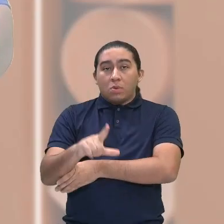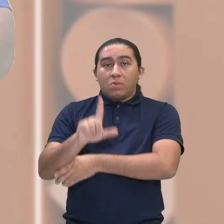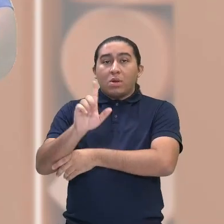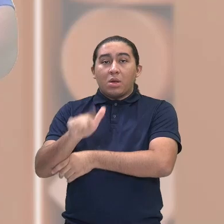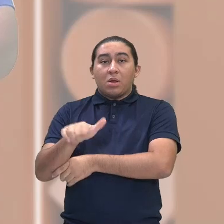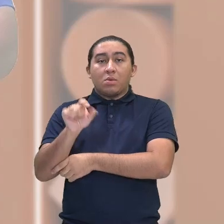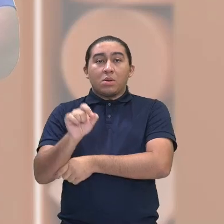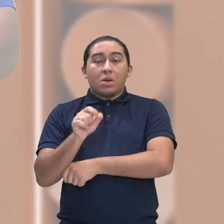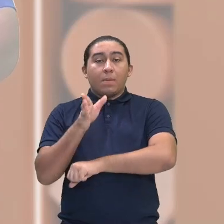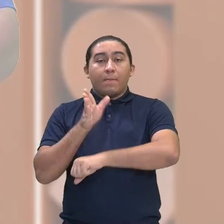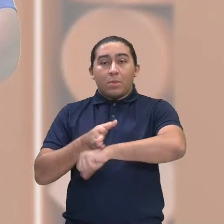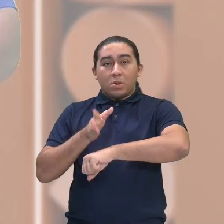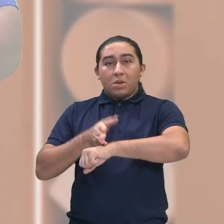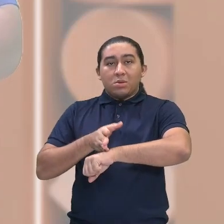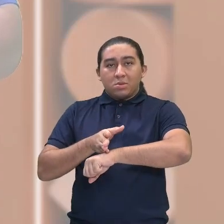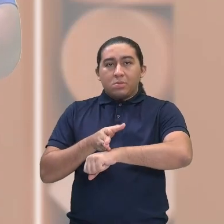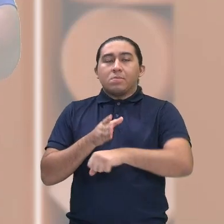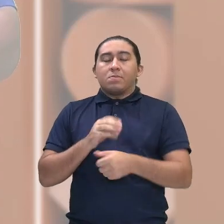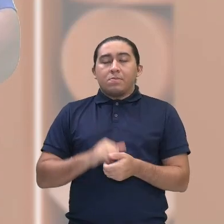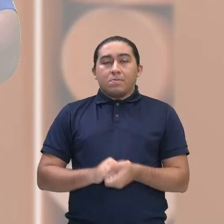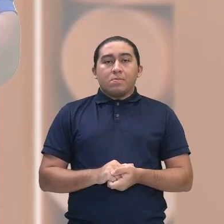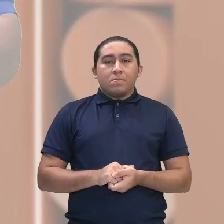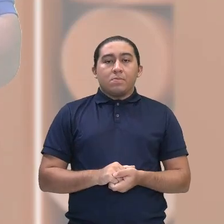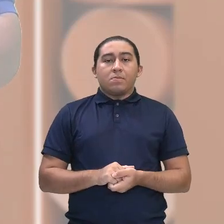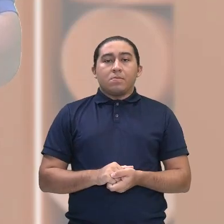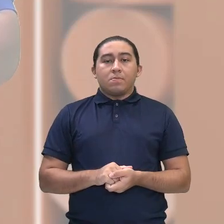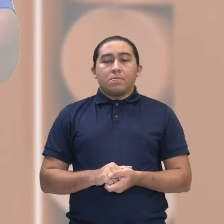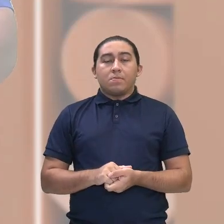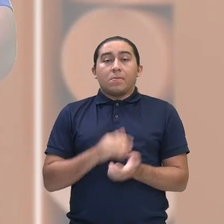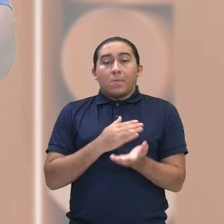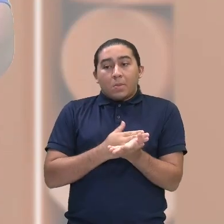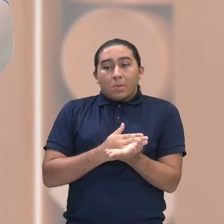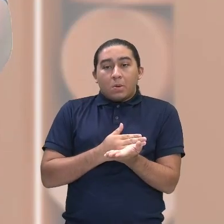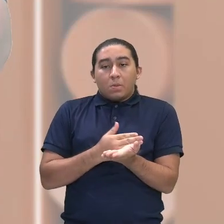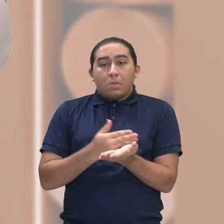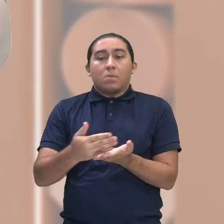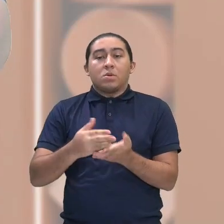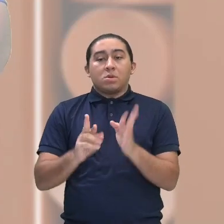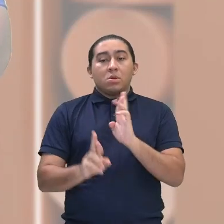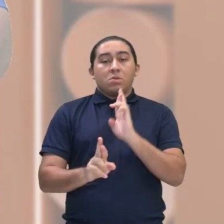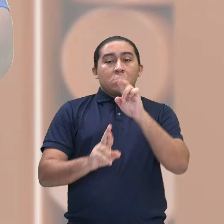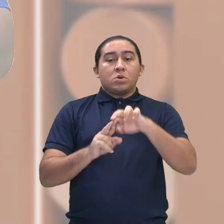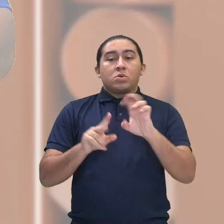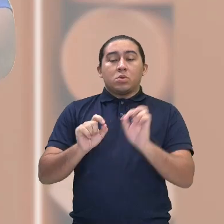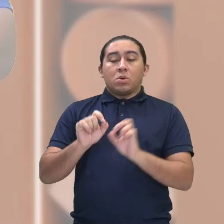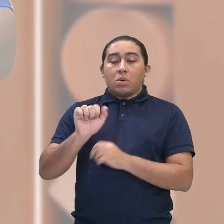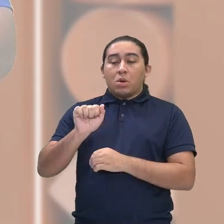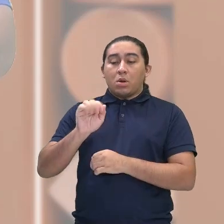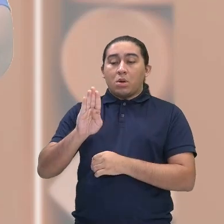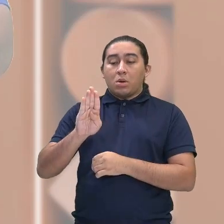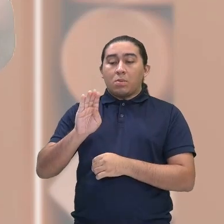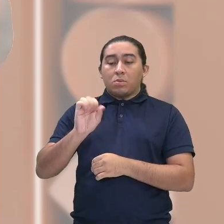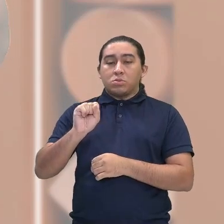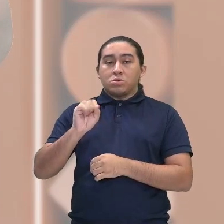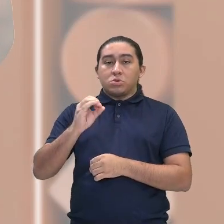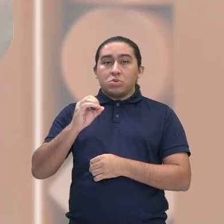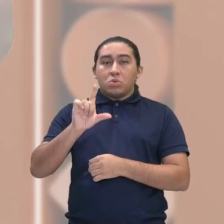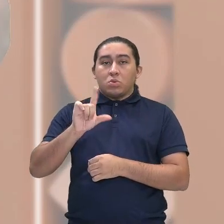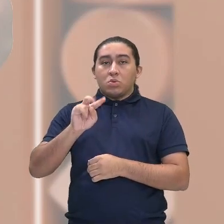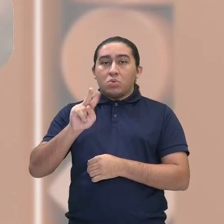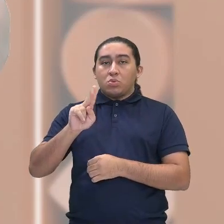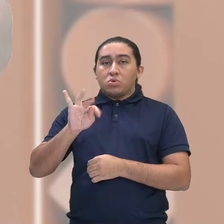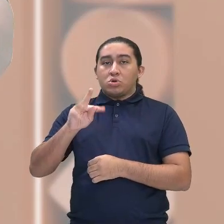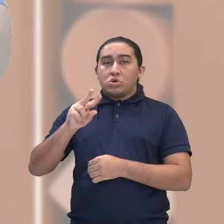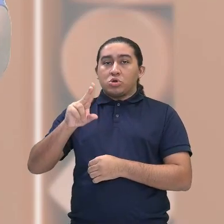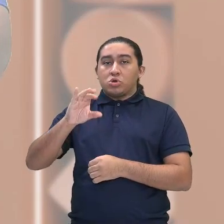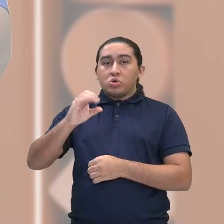Idade Moderna, tá bom? Dando início àquela questão do absolutismo monárquico, depois que vocês